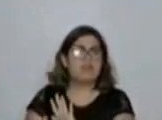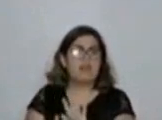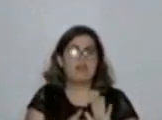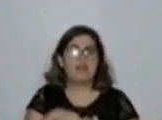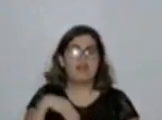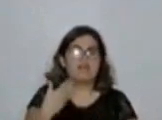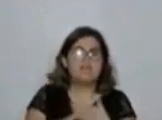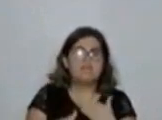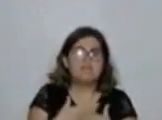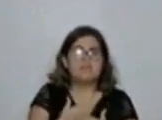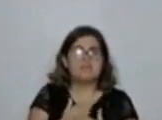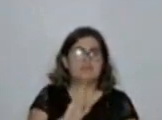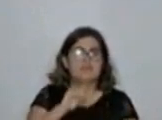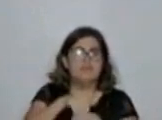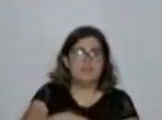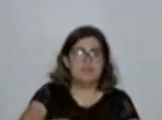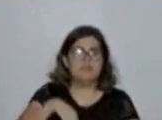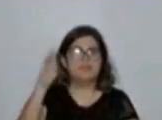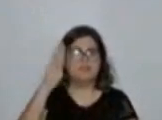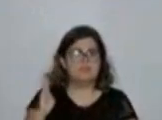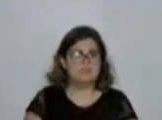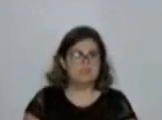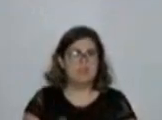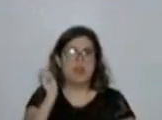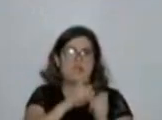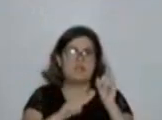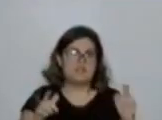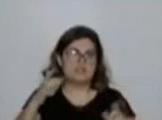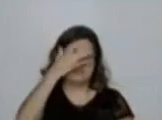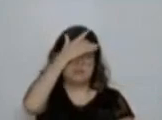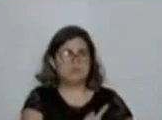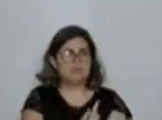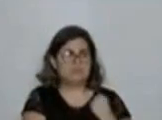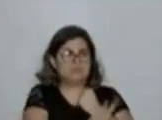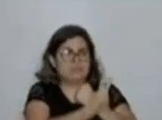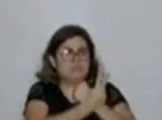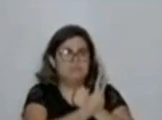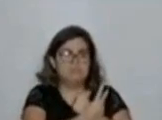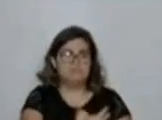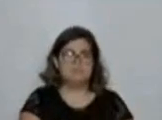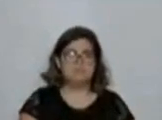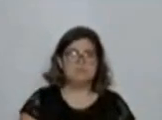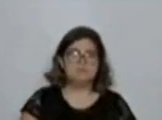eleitoral brasileiro a ataques de criminosos.